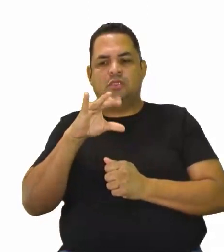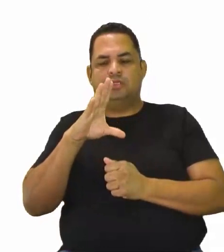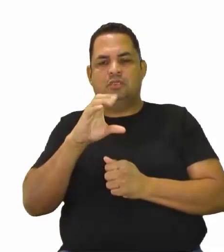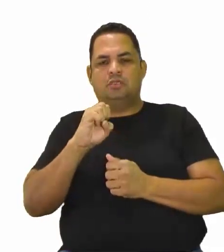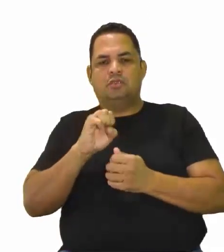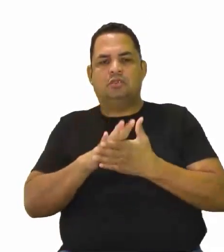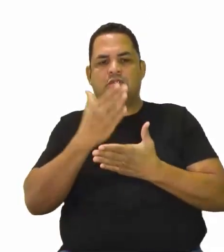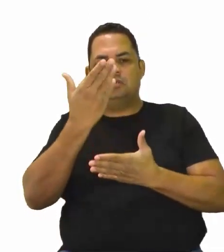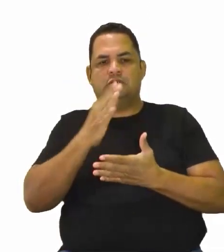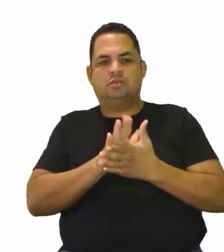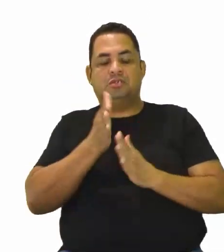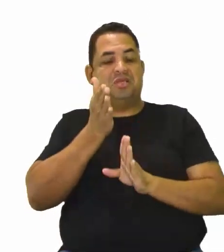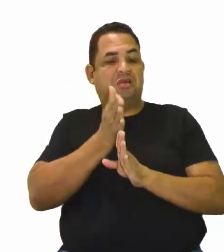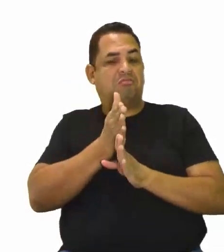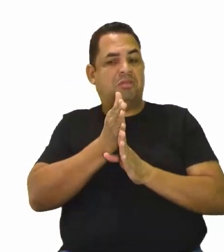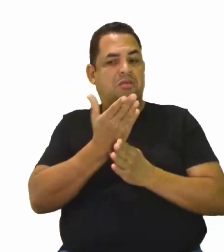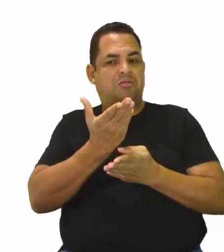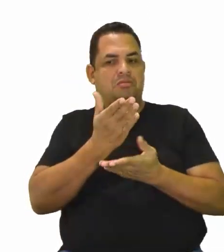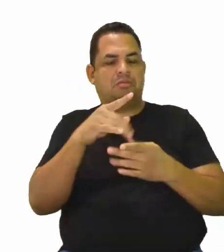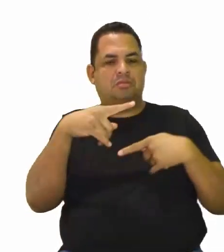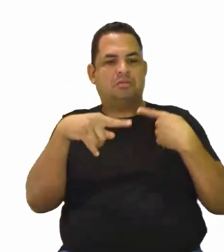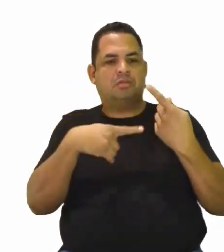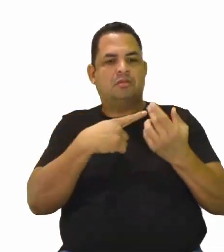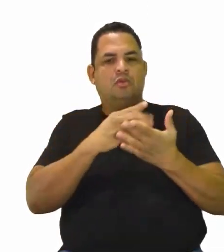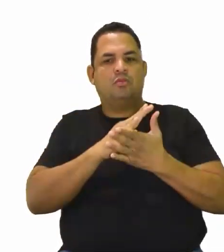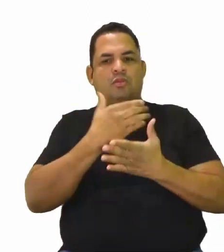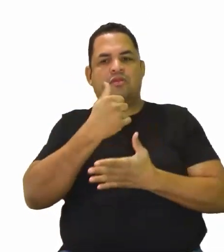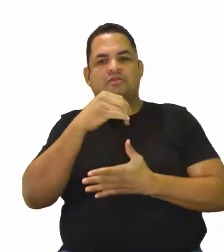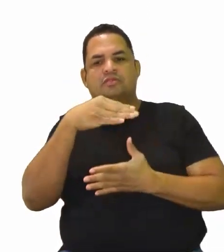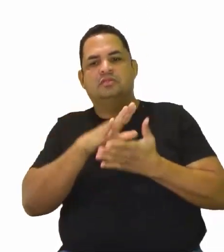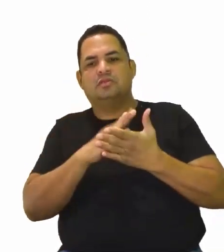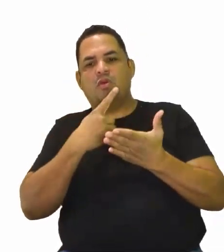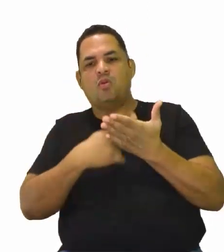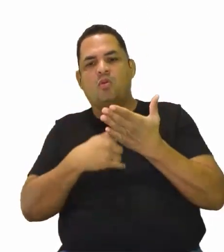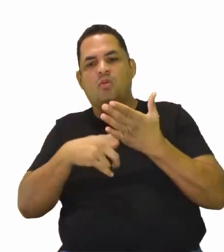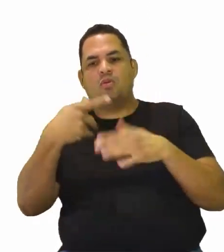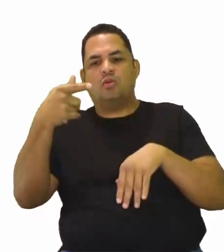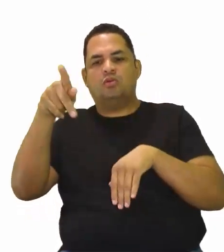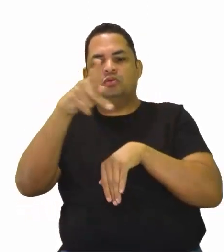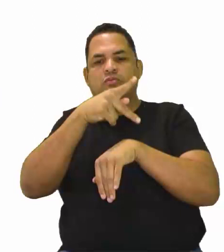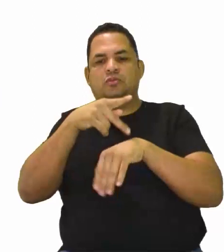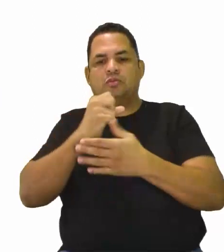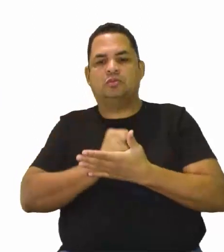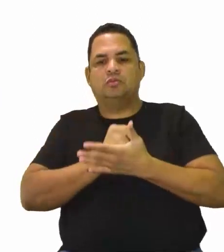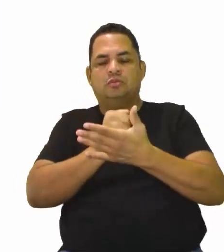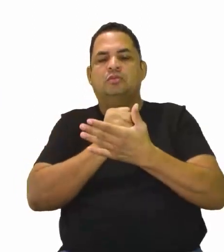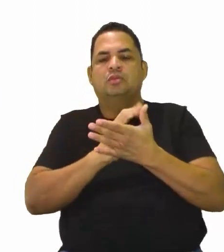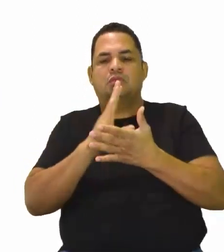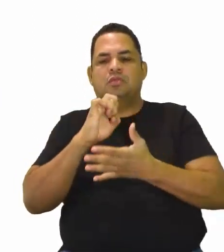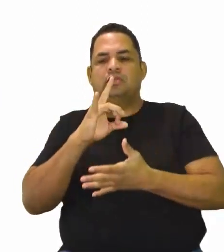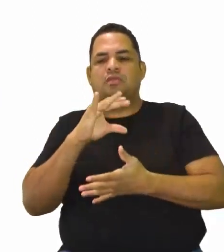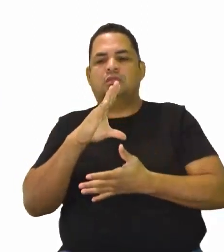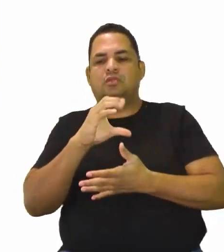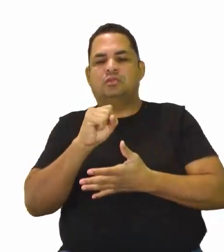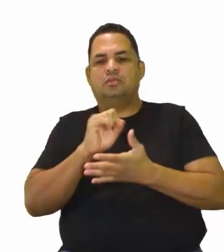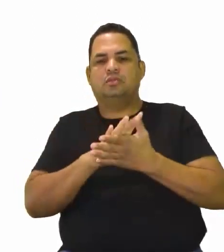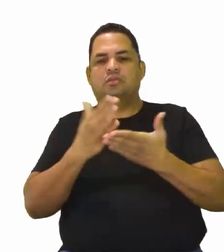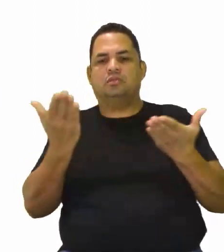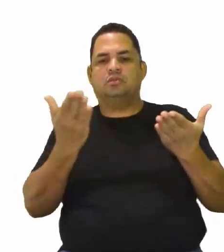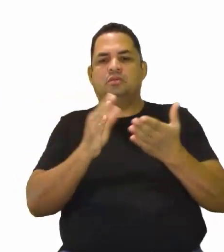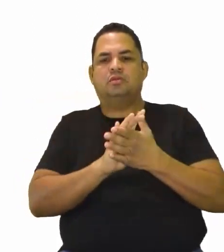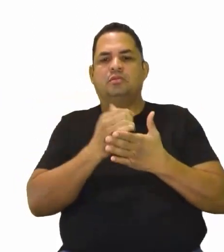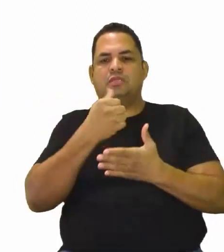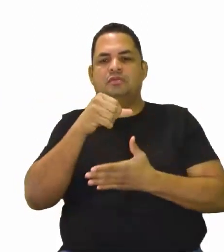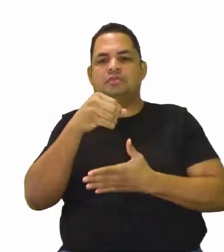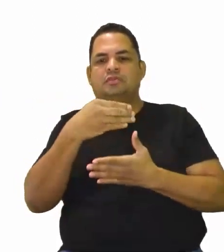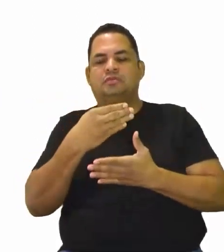Ele estava neutro aqui, então a partir de 41, os acordos internacionais para apoiar os aliados. Já que nesse período